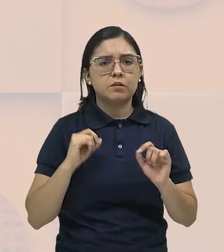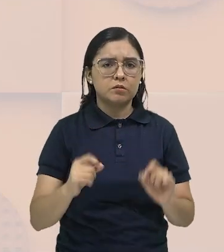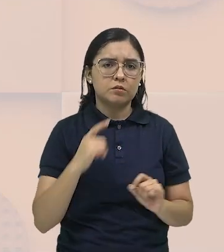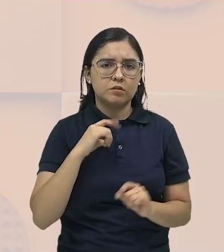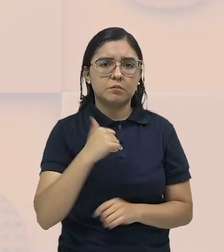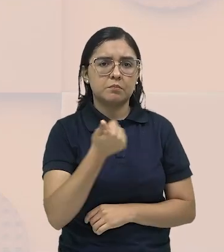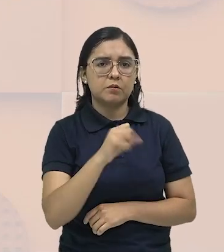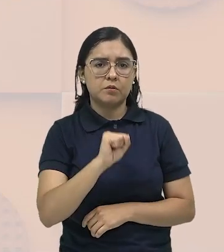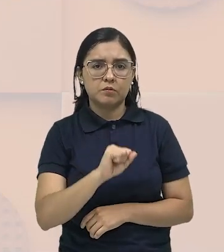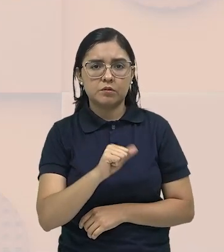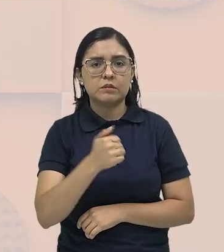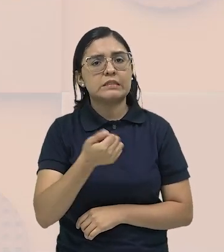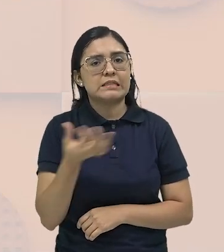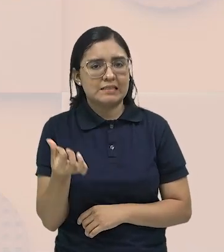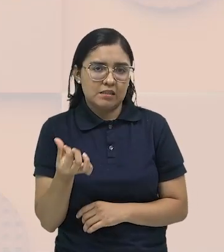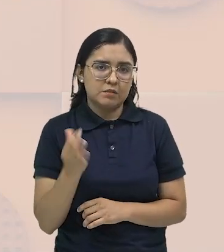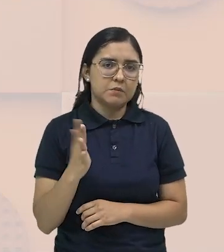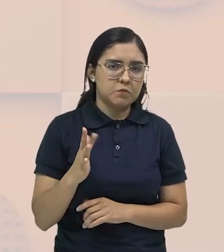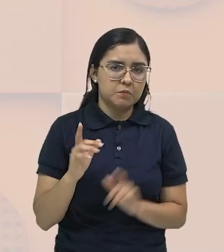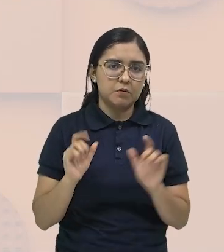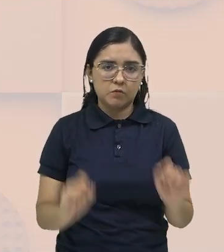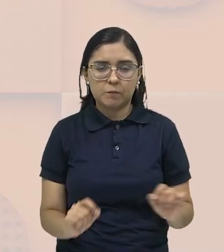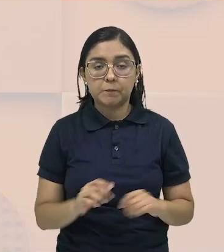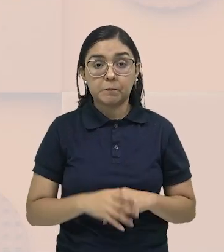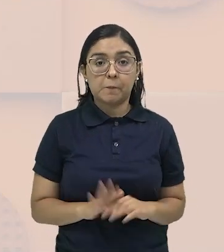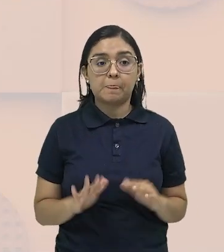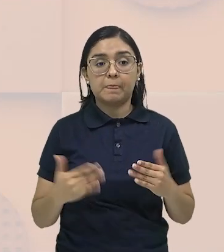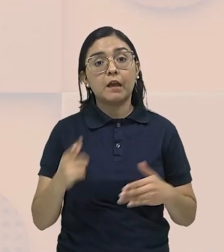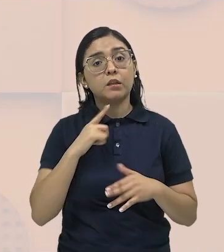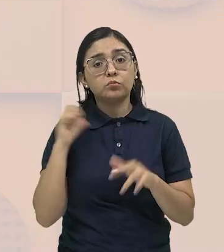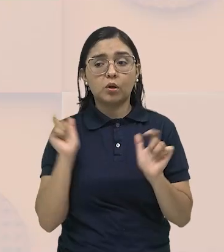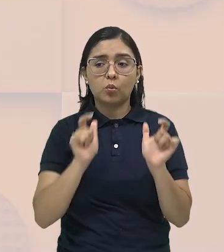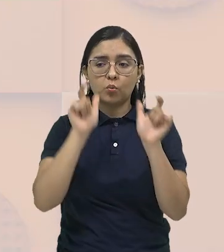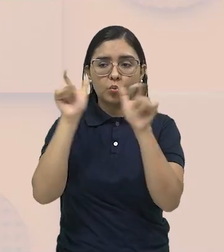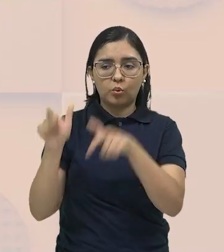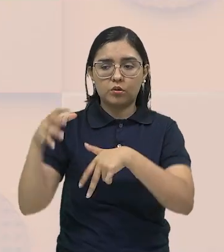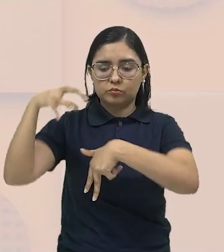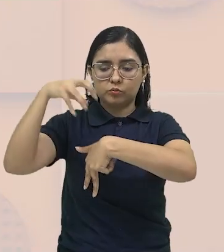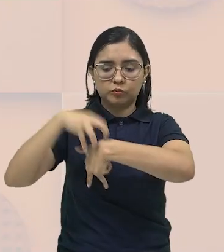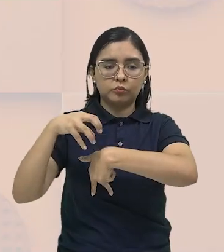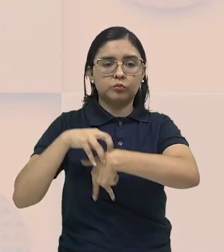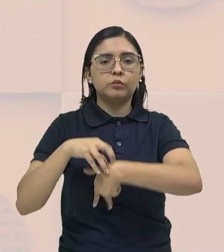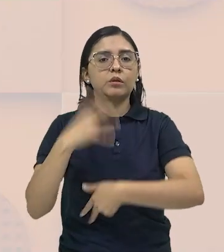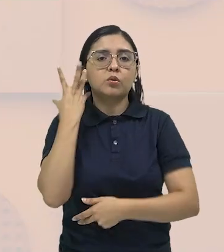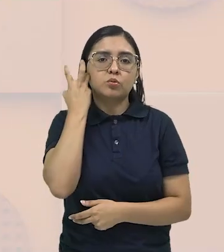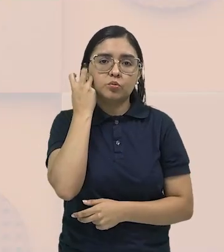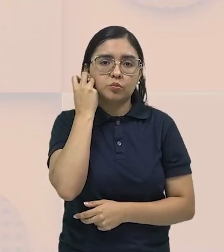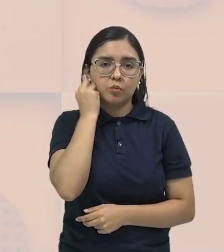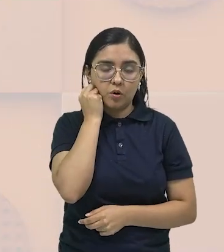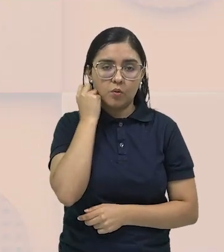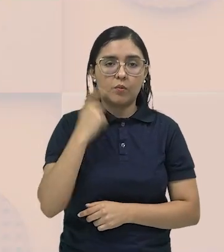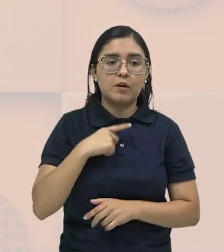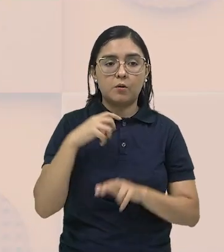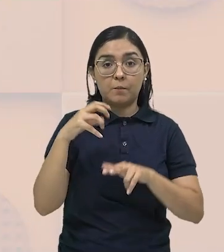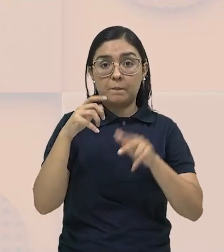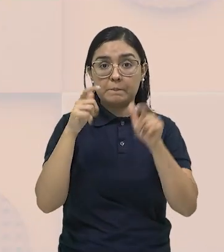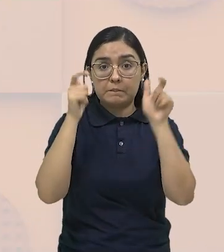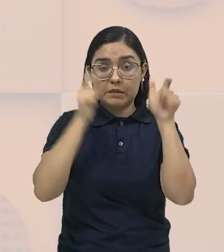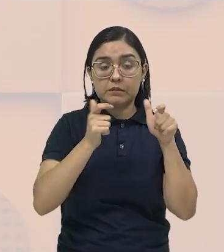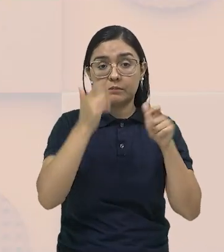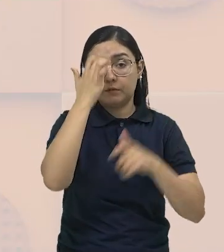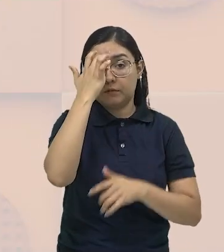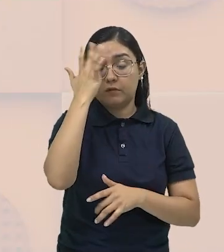para 1816, Em 1818, então, a coroação. E aí, Dom João, que era príncipe regente, vai